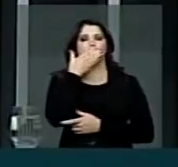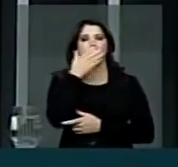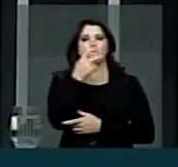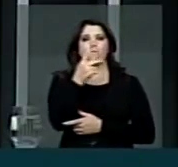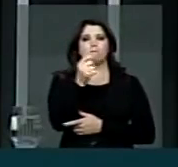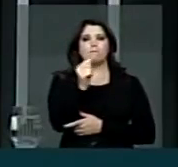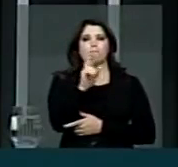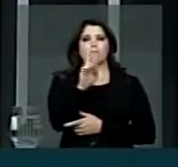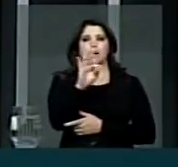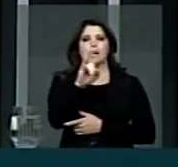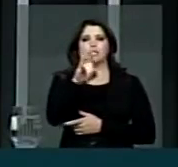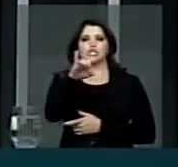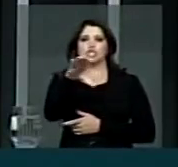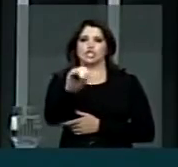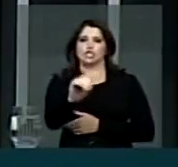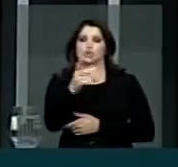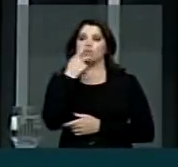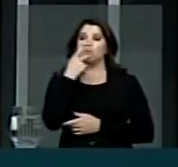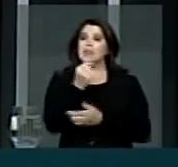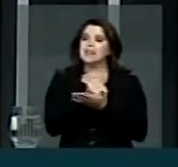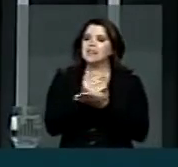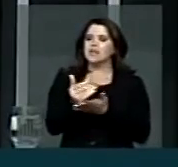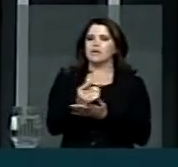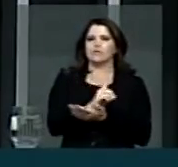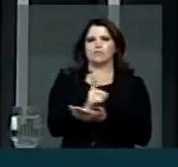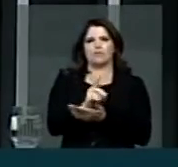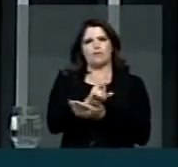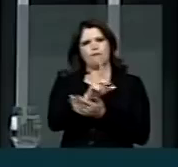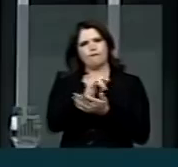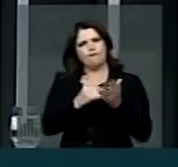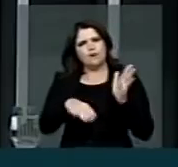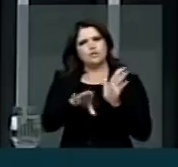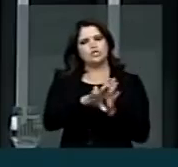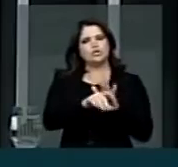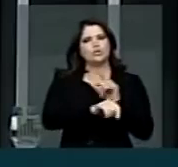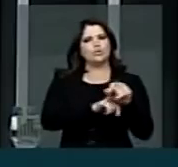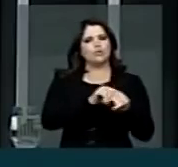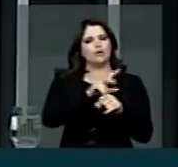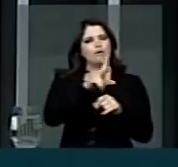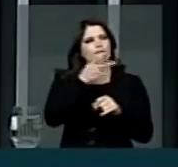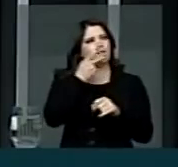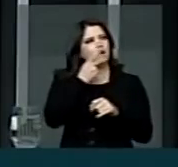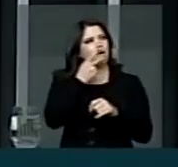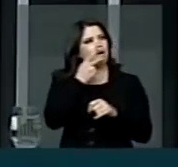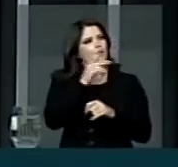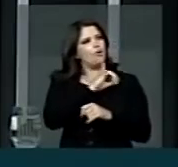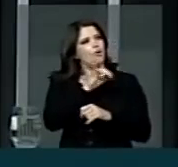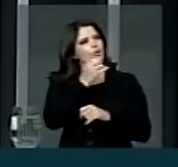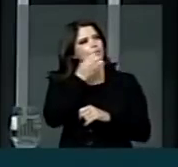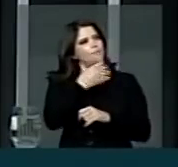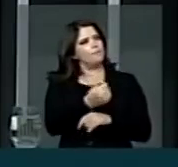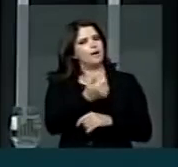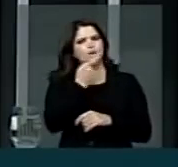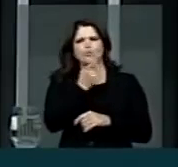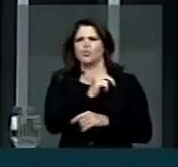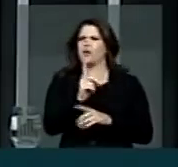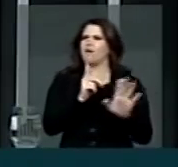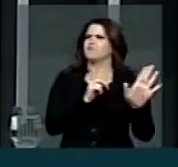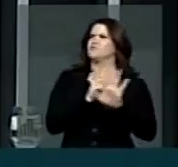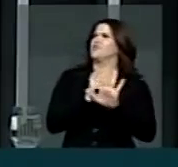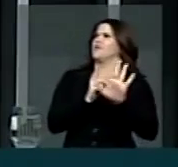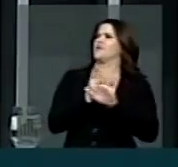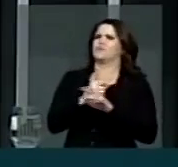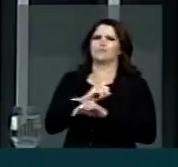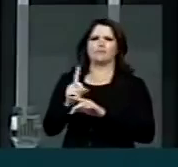ser um porto de partida, mas para chegar, para dizer como vai e não um adeus. Ainda